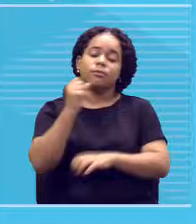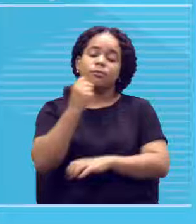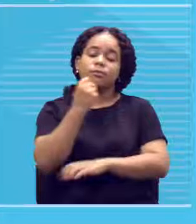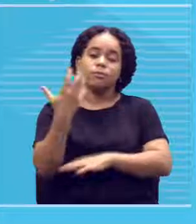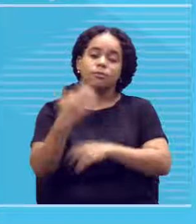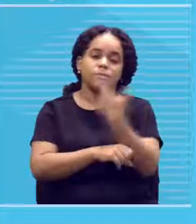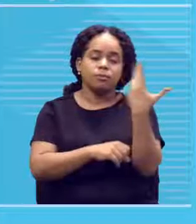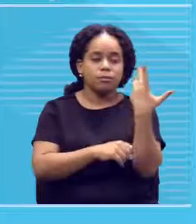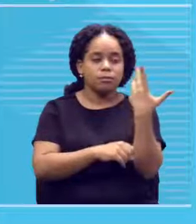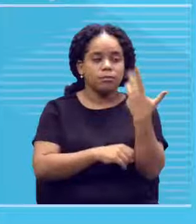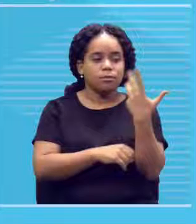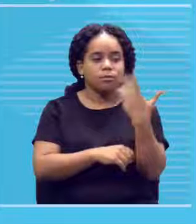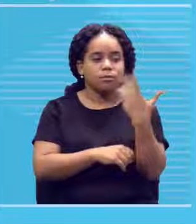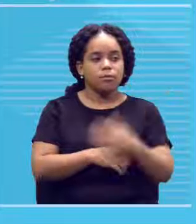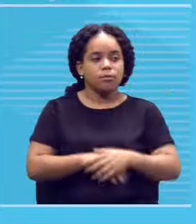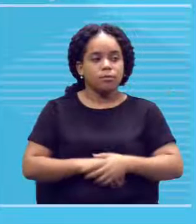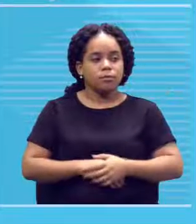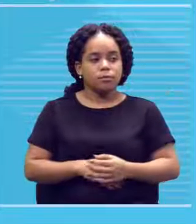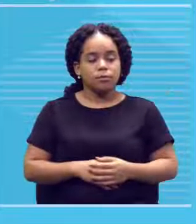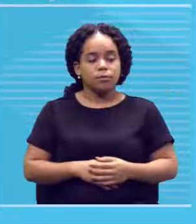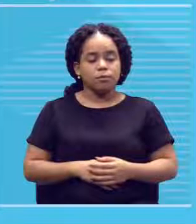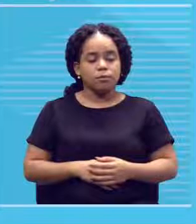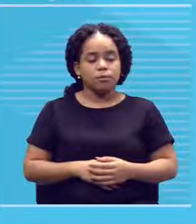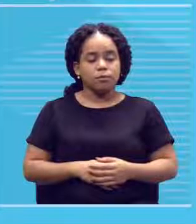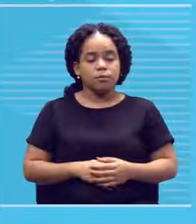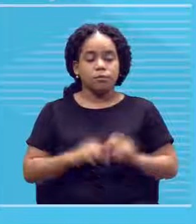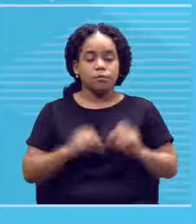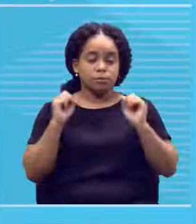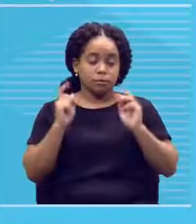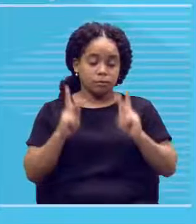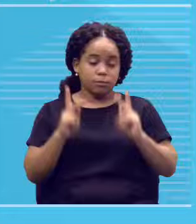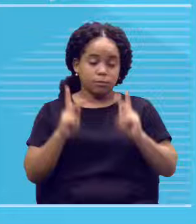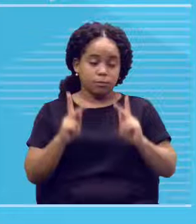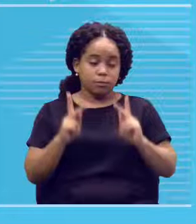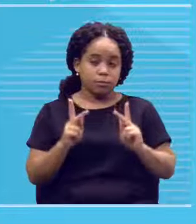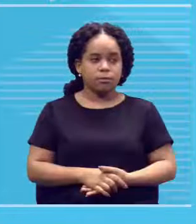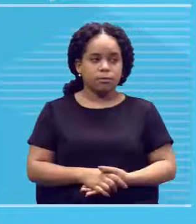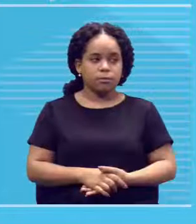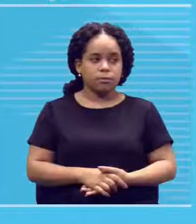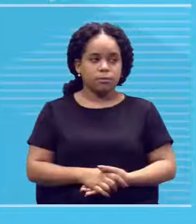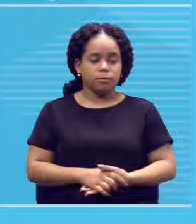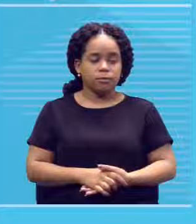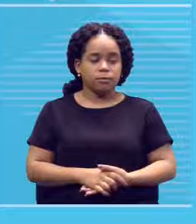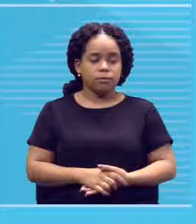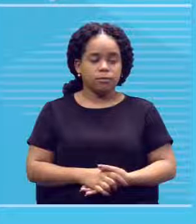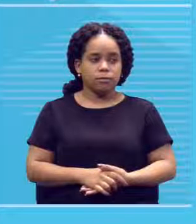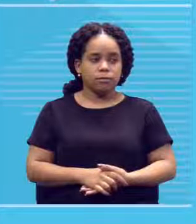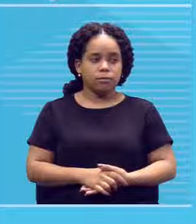pronto estamos aí com a terceira questão prontinha'